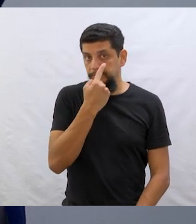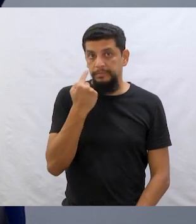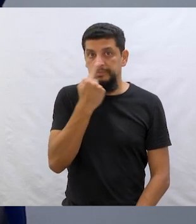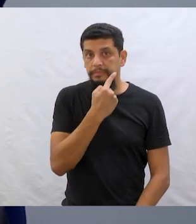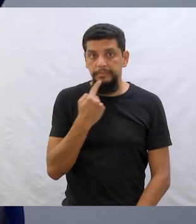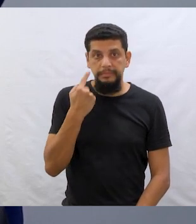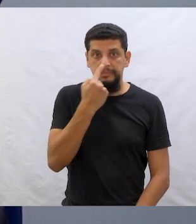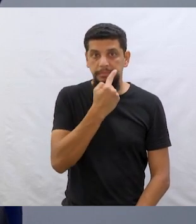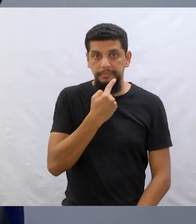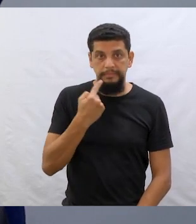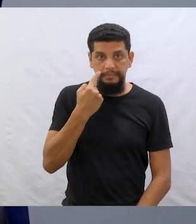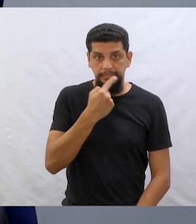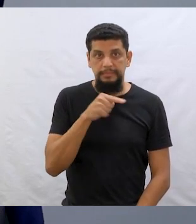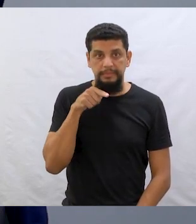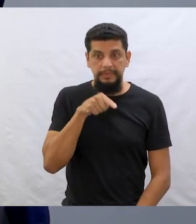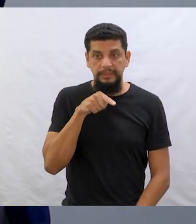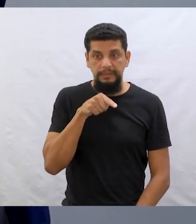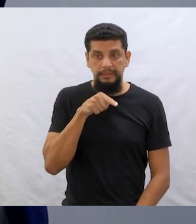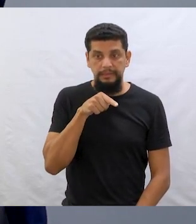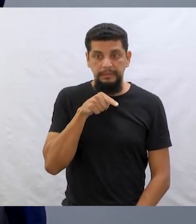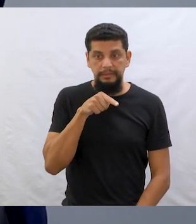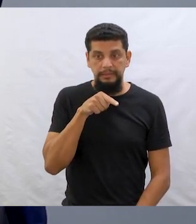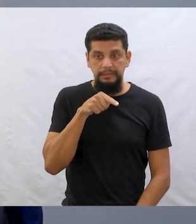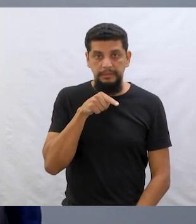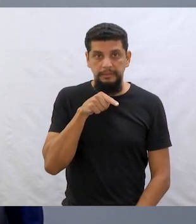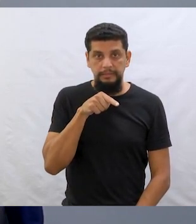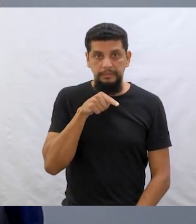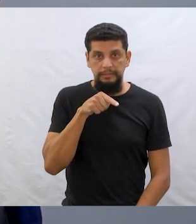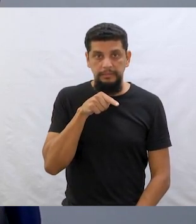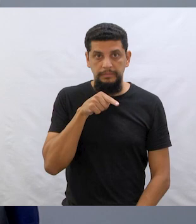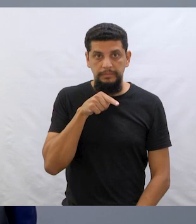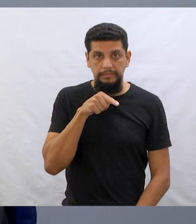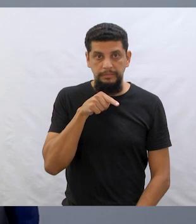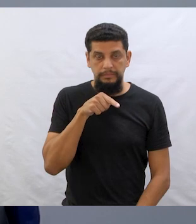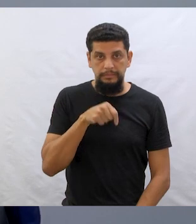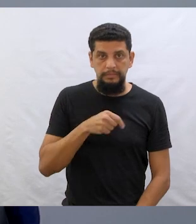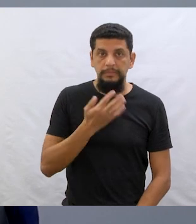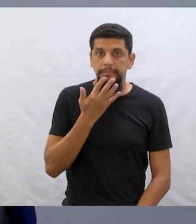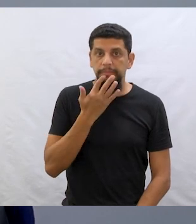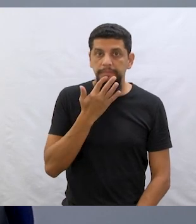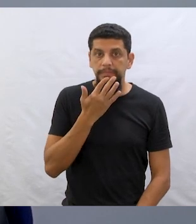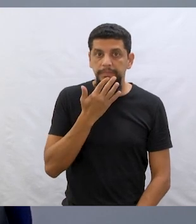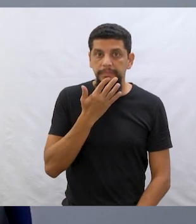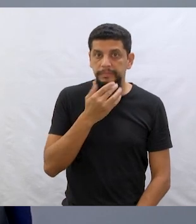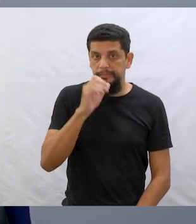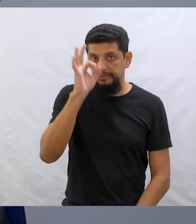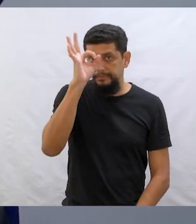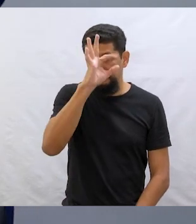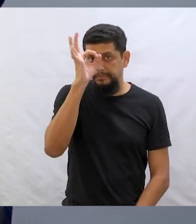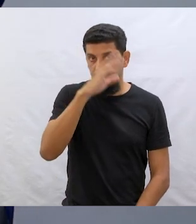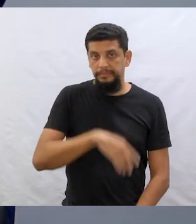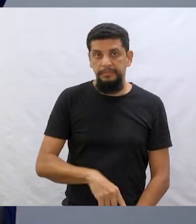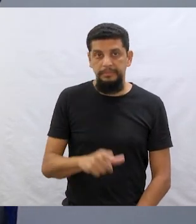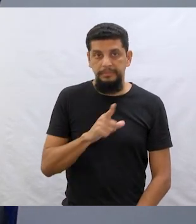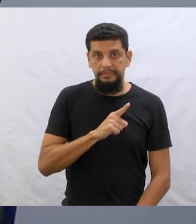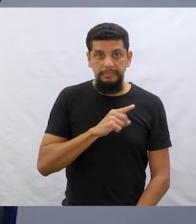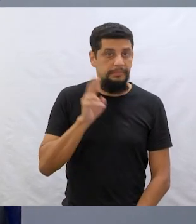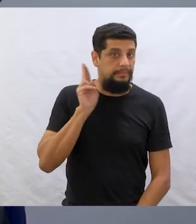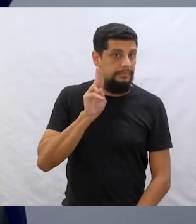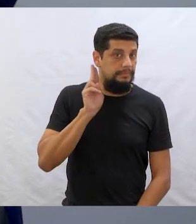a boca. E ele, é esse sapo tá da cor verde. Tem branco